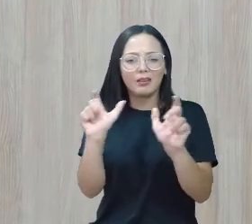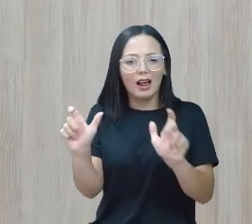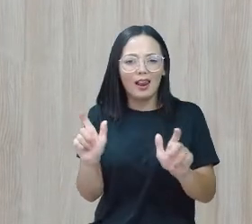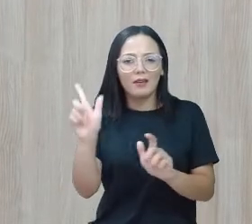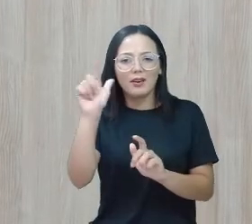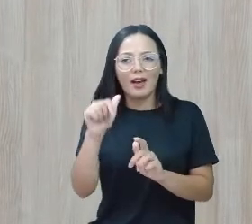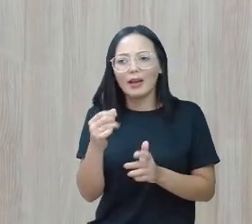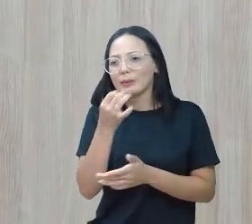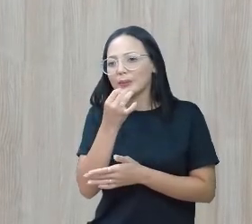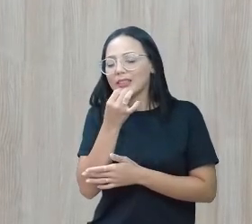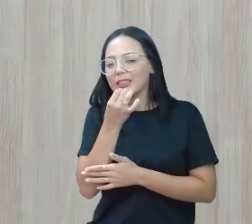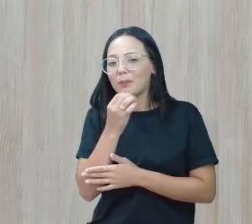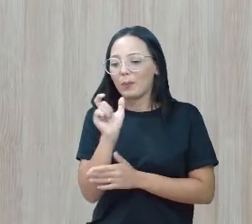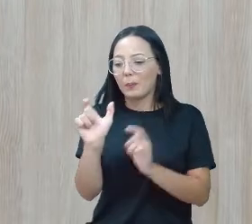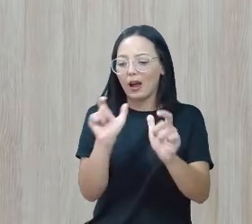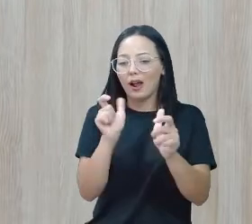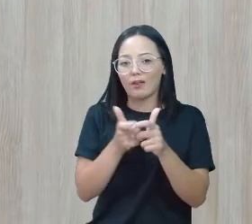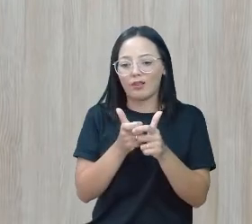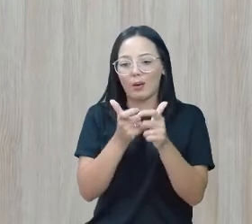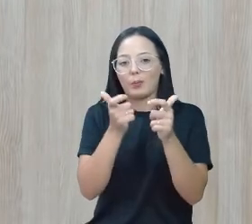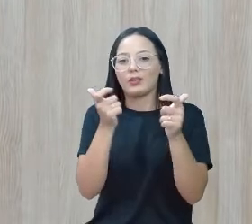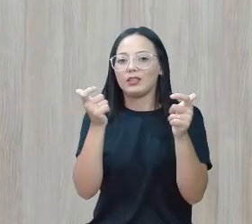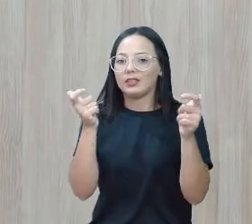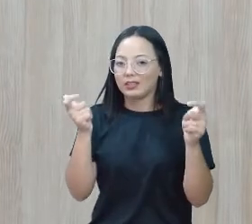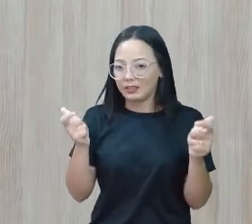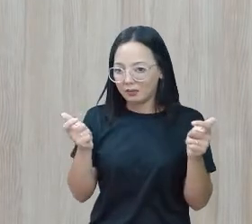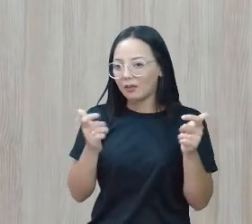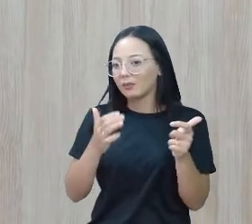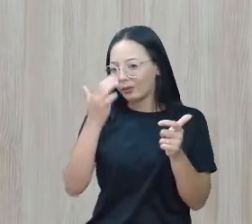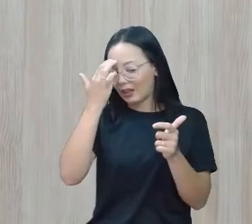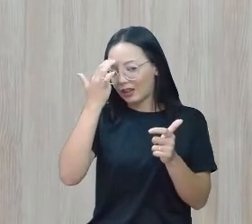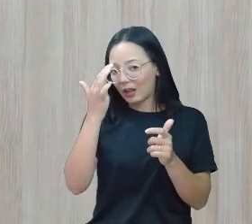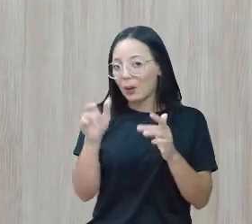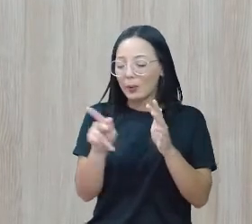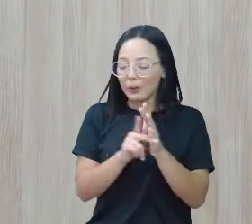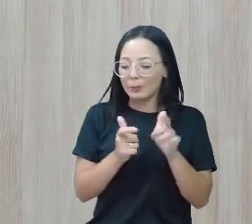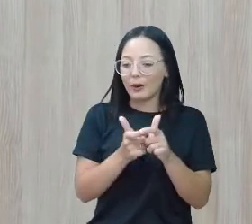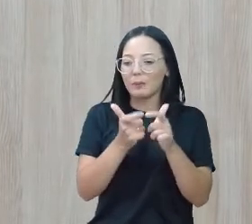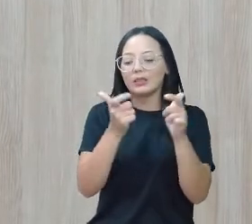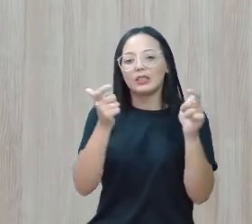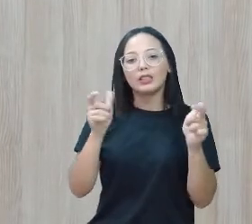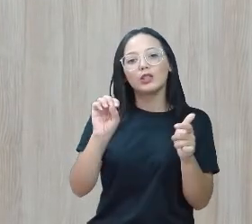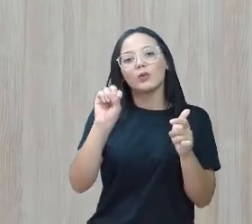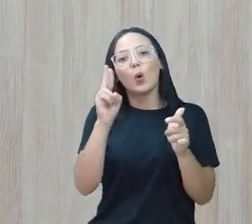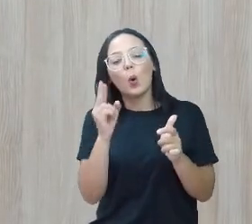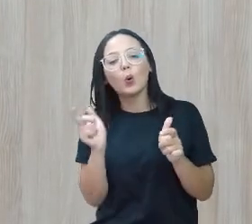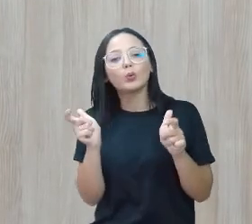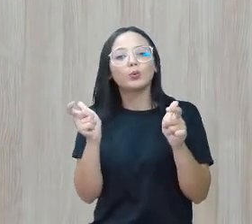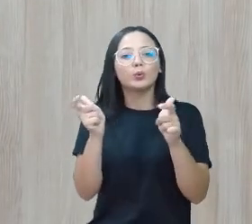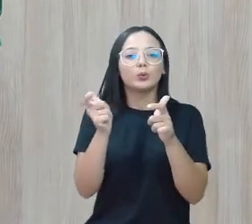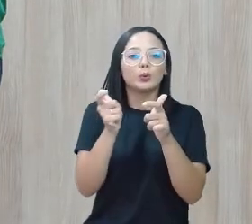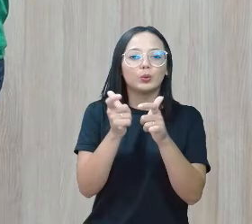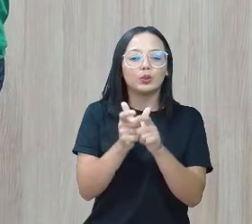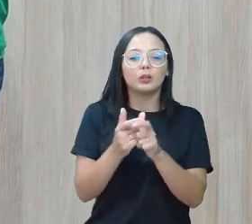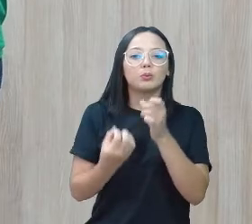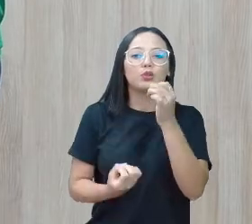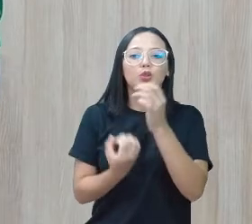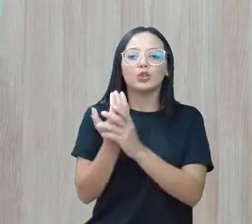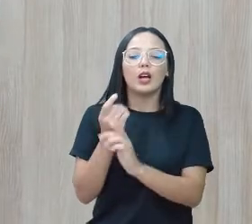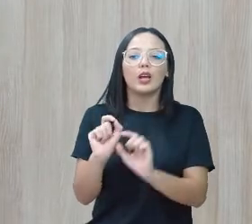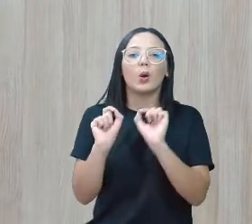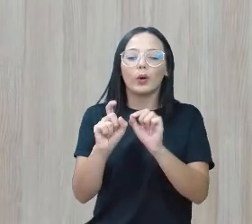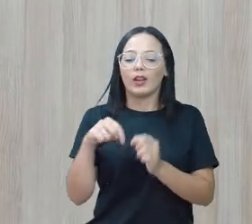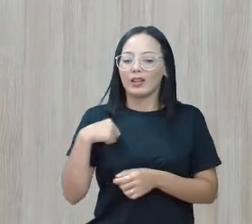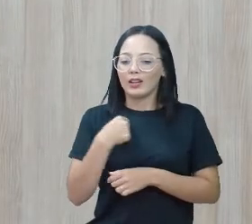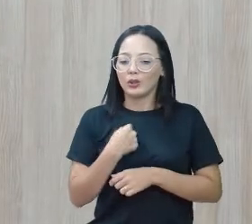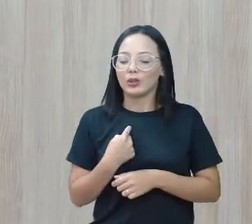sejam elas aumentativas, não é? Como um sufixo aumentativo ou diminutivo, ela gera em